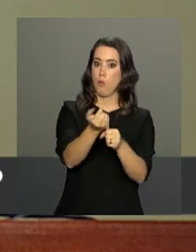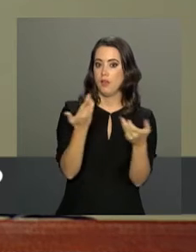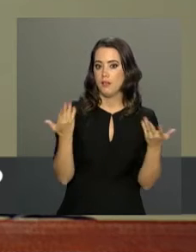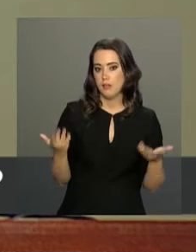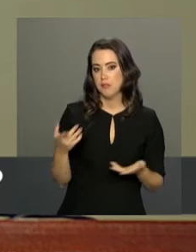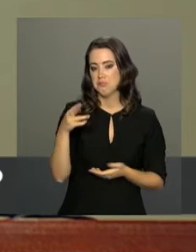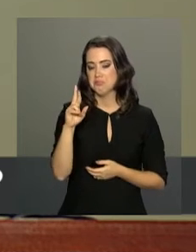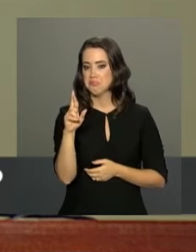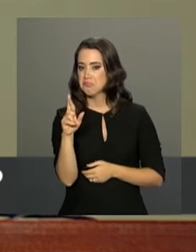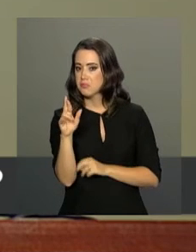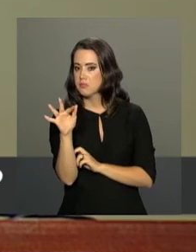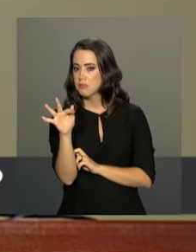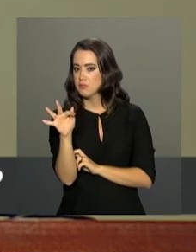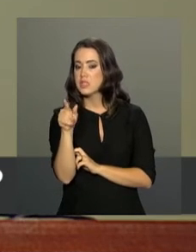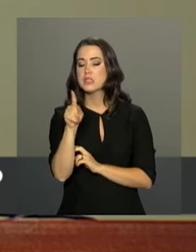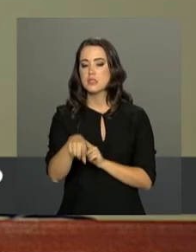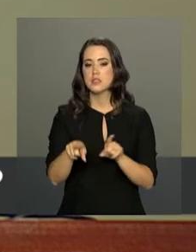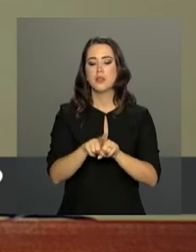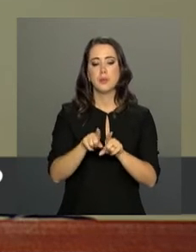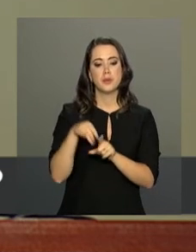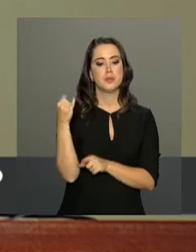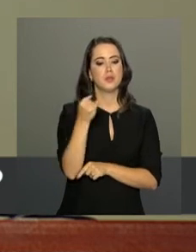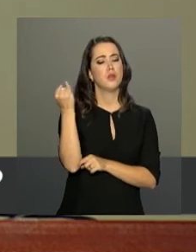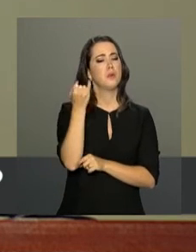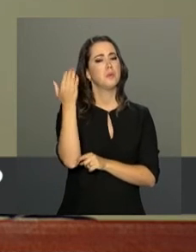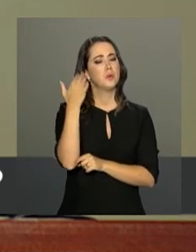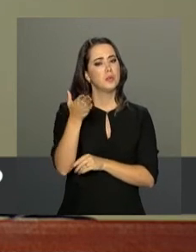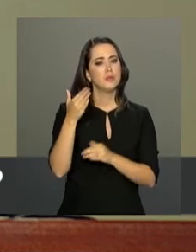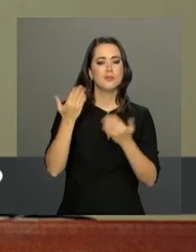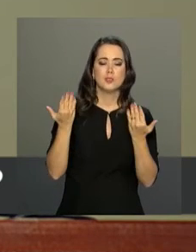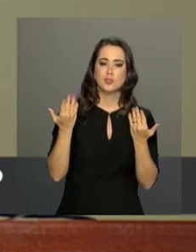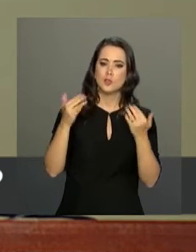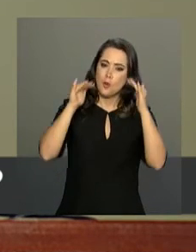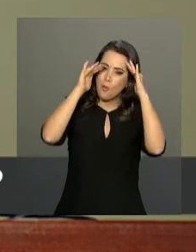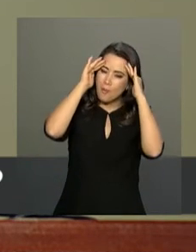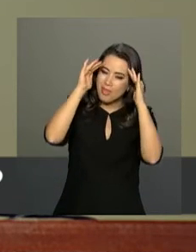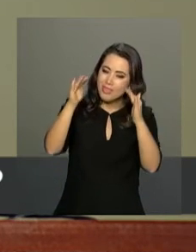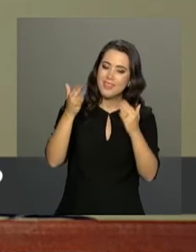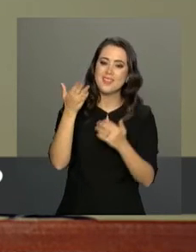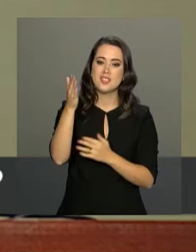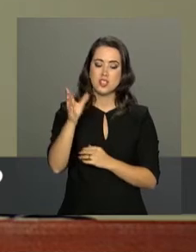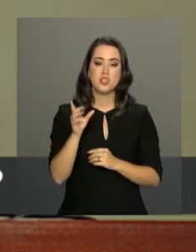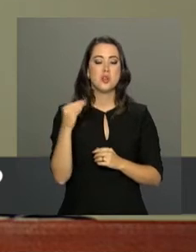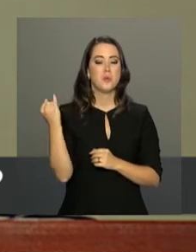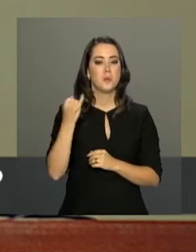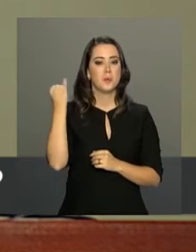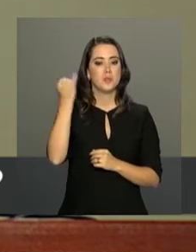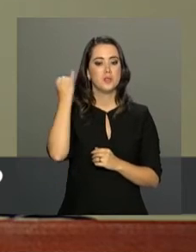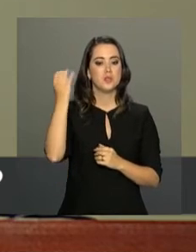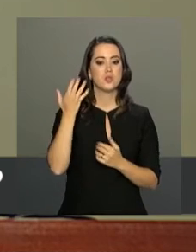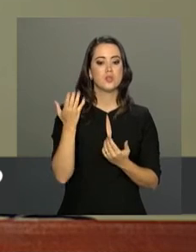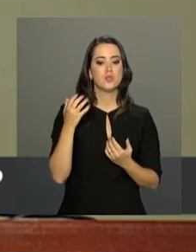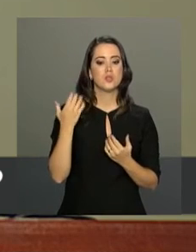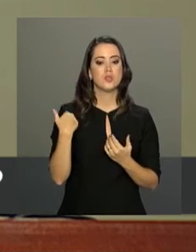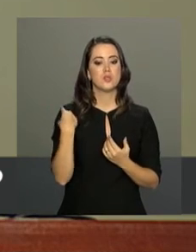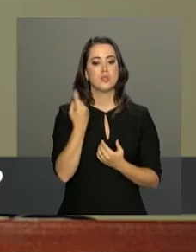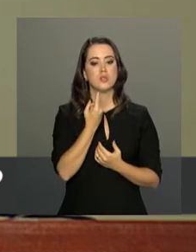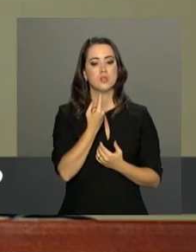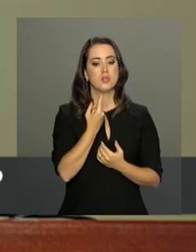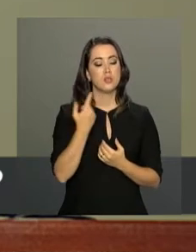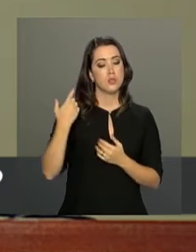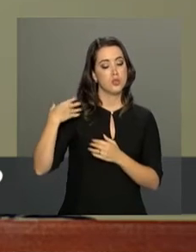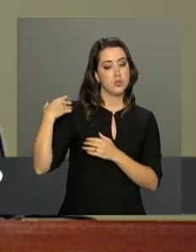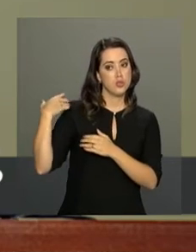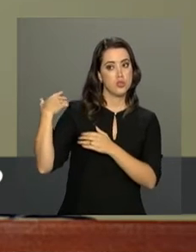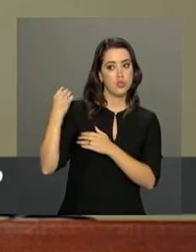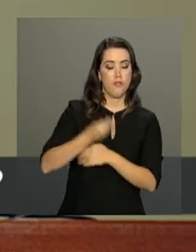federal também é ocasião de prestigiar o valioso concurso é dos que nos precederam